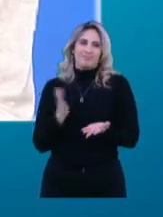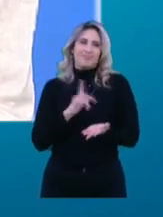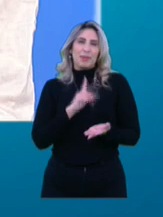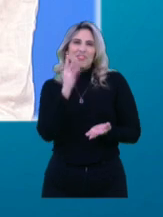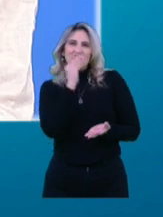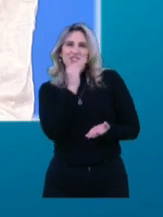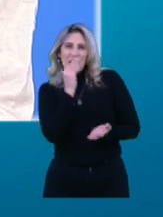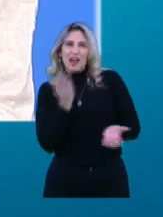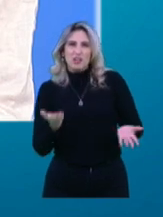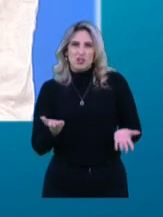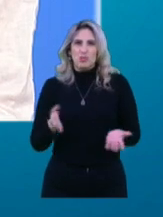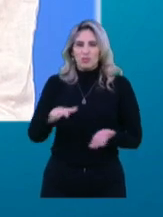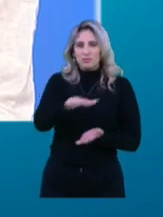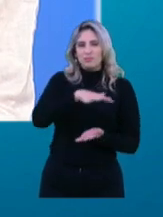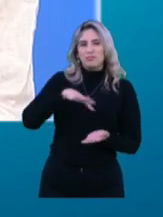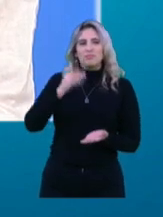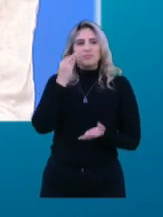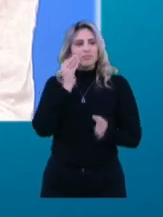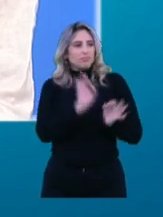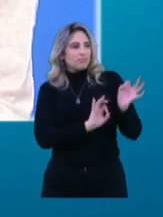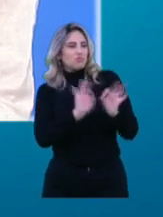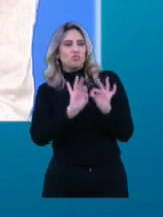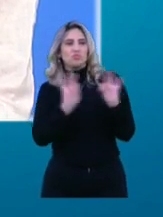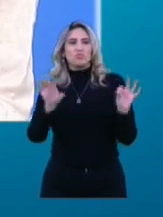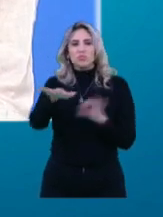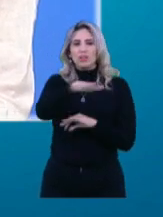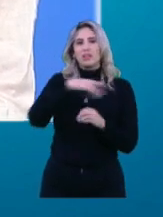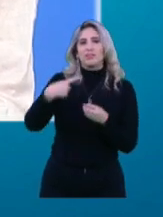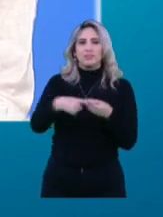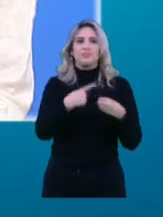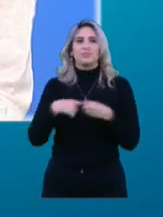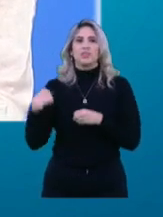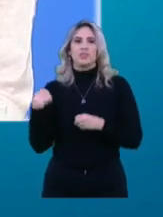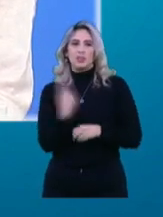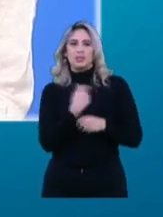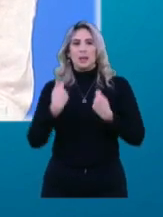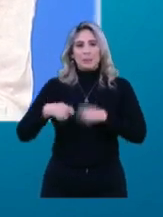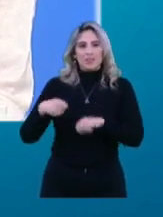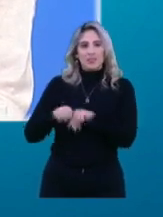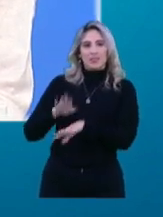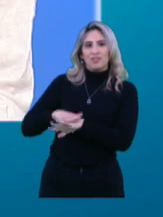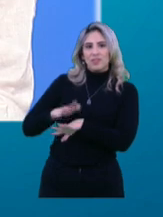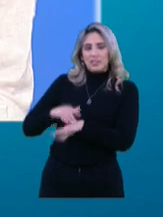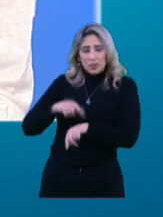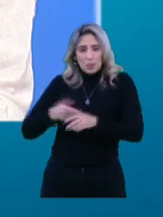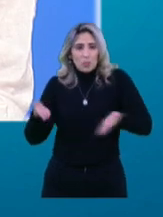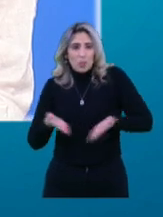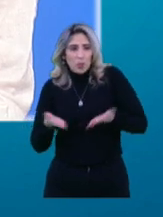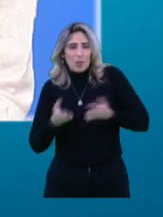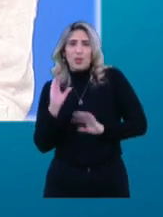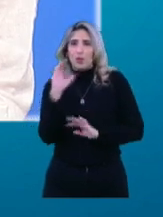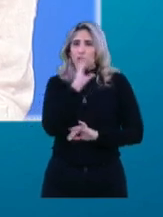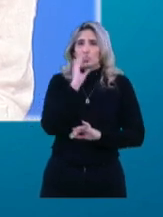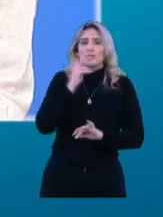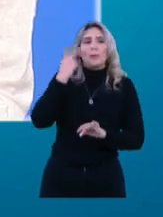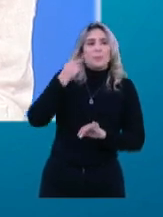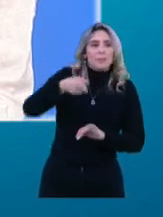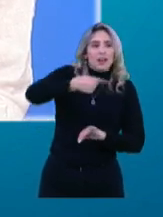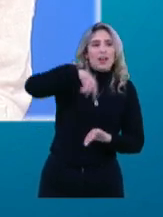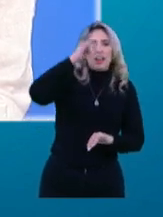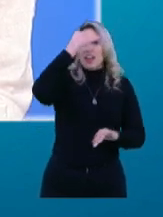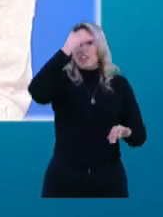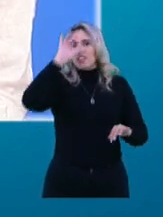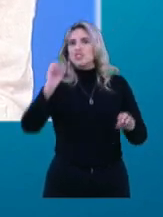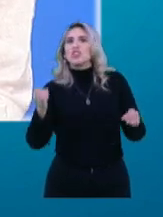aterramento de fio apenas para o embelezamento da cidade né Nós precisamos fazer neste momento A Urgência aterramento de fios para que a gente